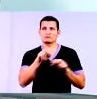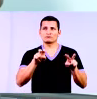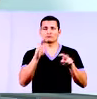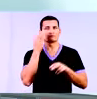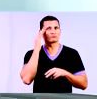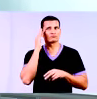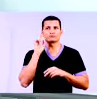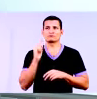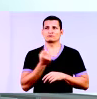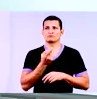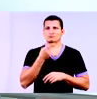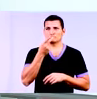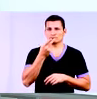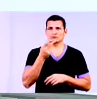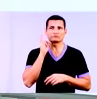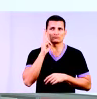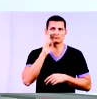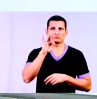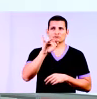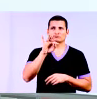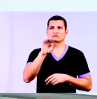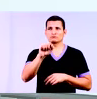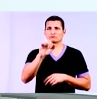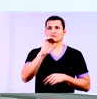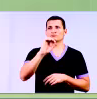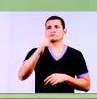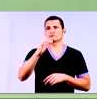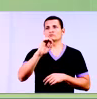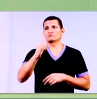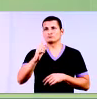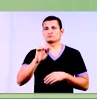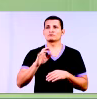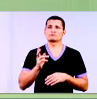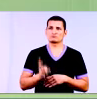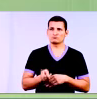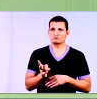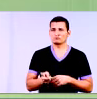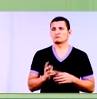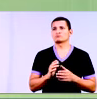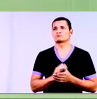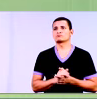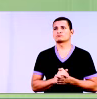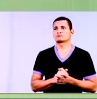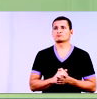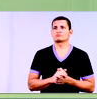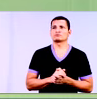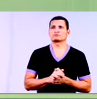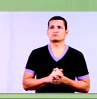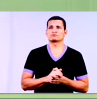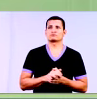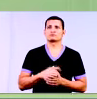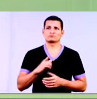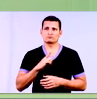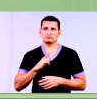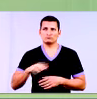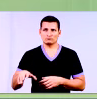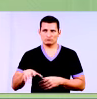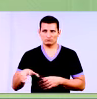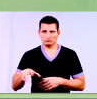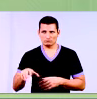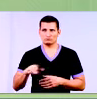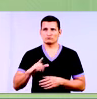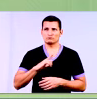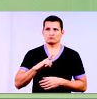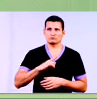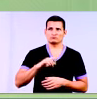né? A gente já viu lá dos bits e bytes, dos zeros e uns. Então, da mesma forma, dispositivo de entrada eu tenho o mouse, eu tenho o scanner,